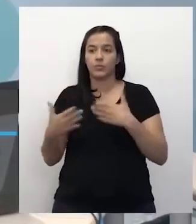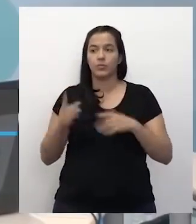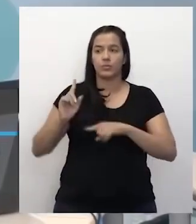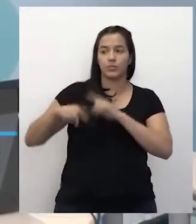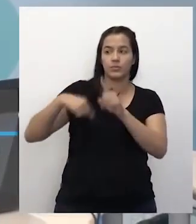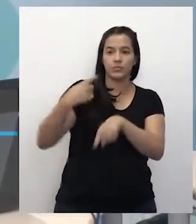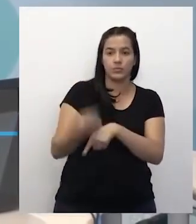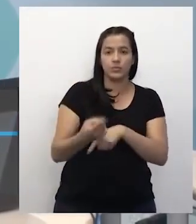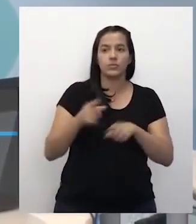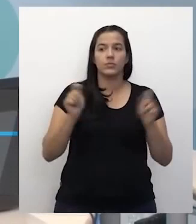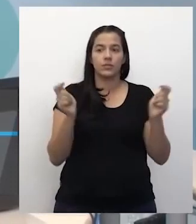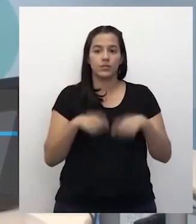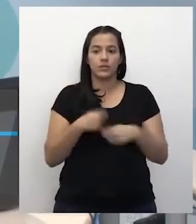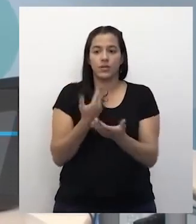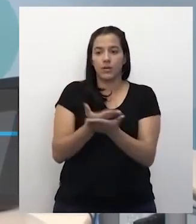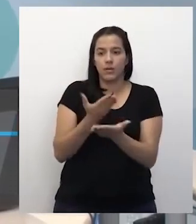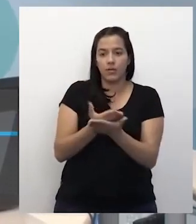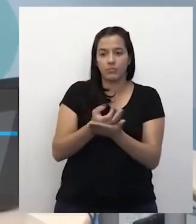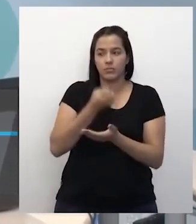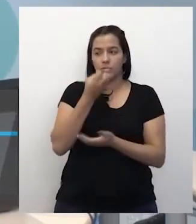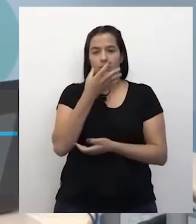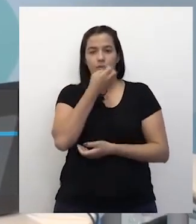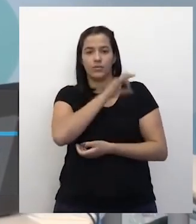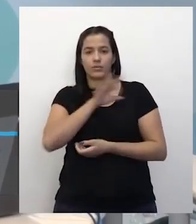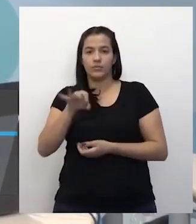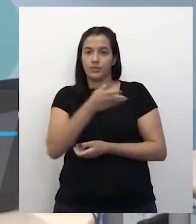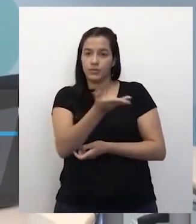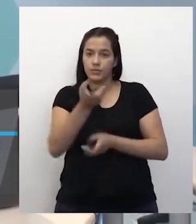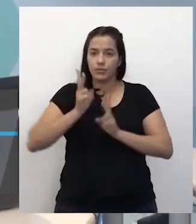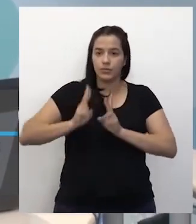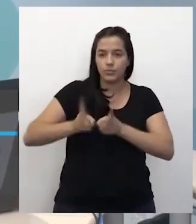essa aula muito rica. Continue estudando,